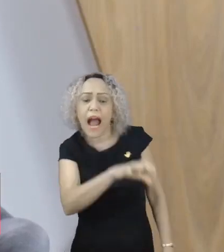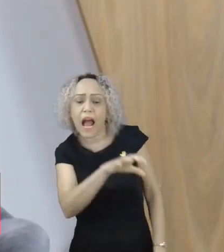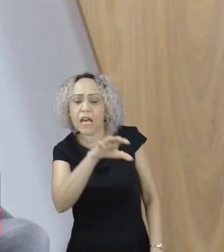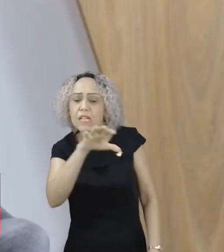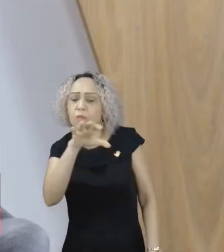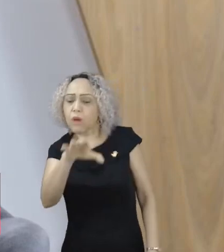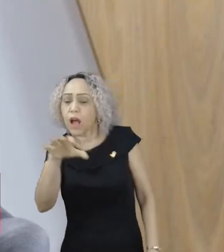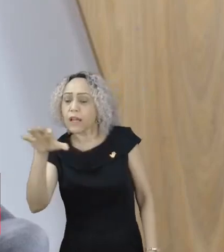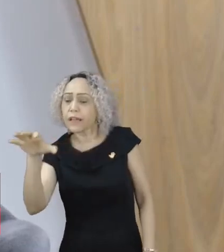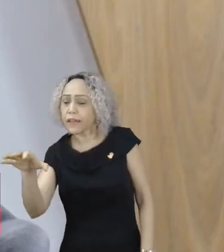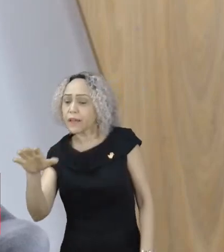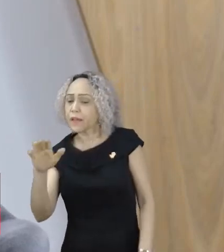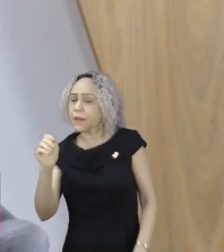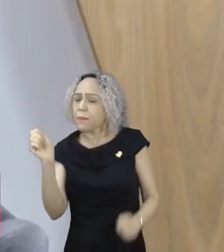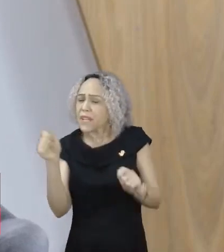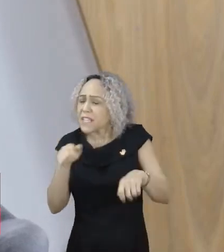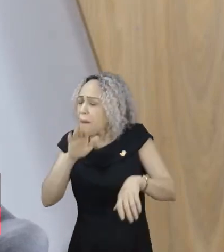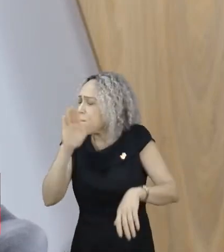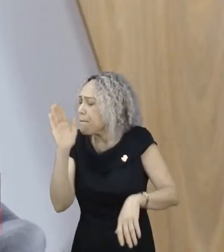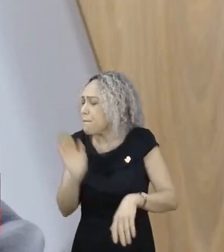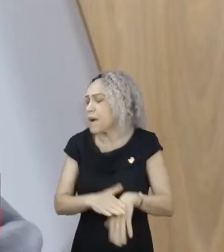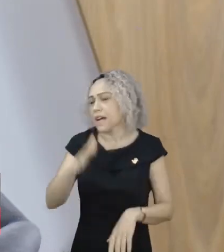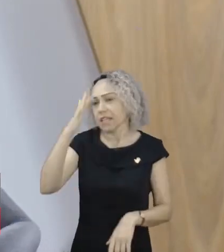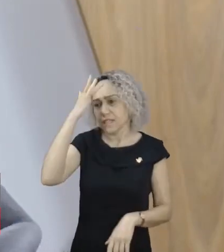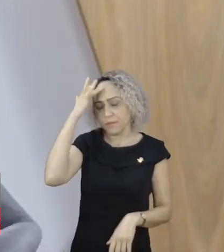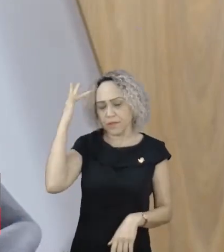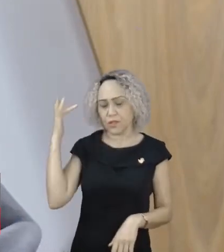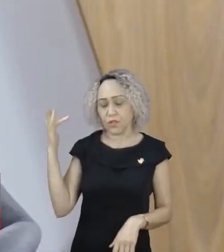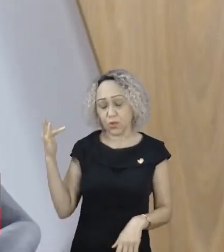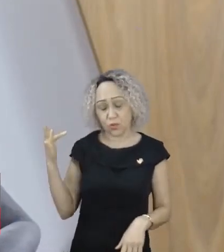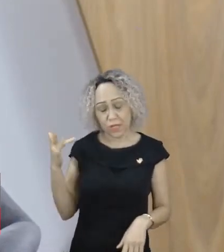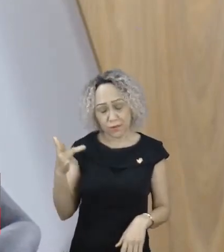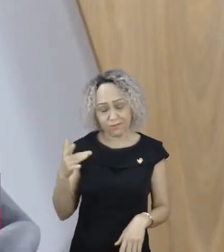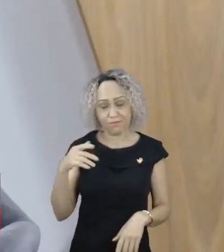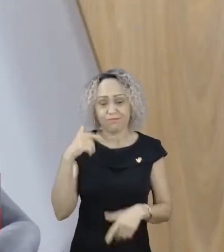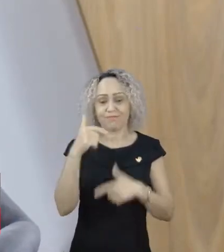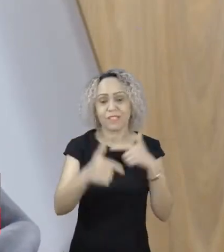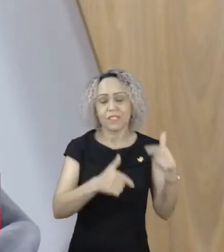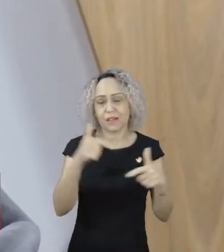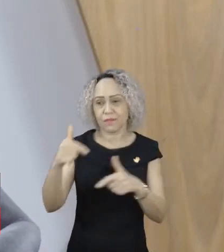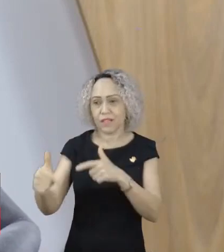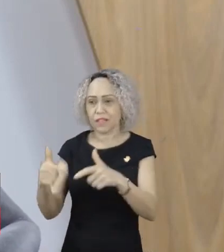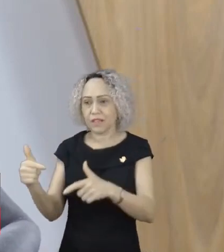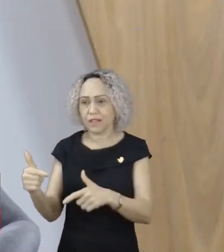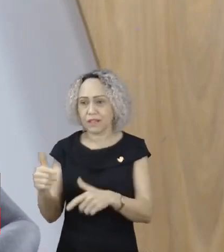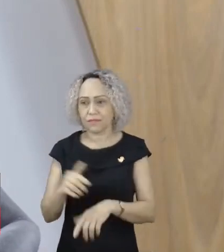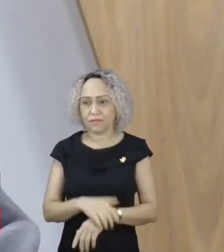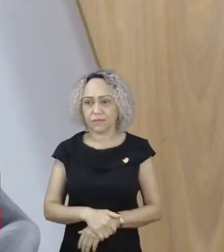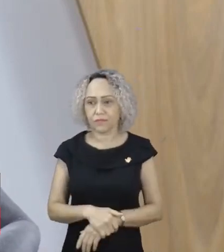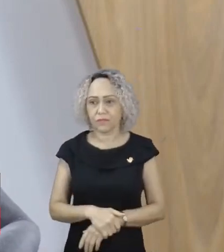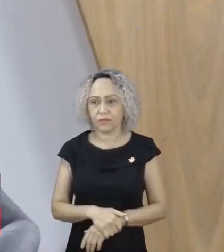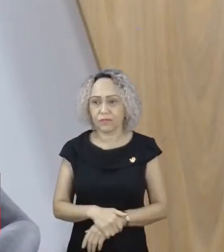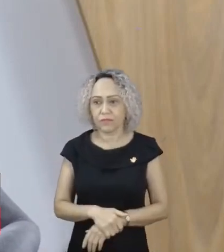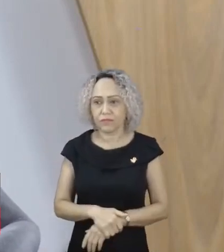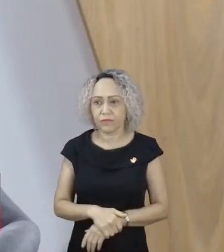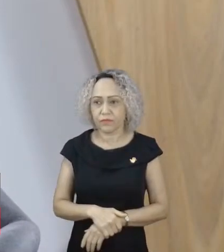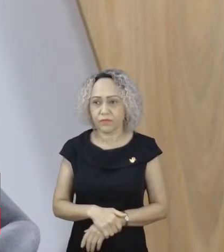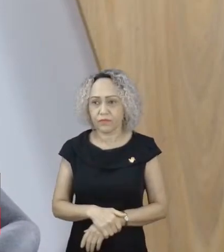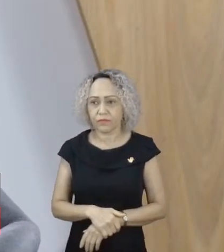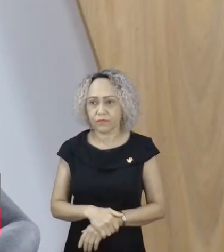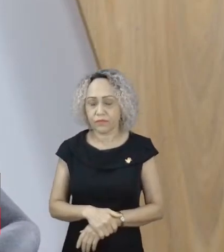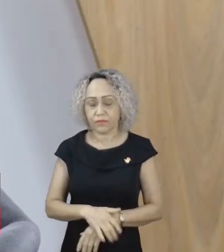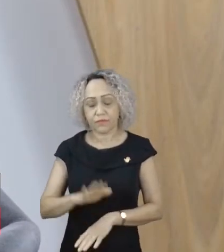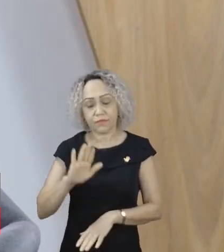chamada de excedente, para ver se tem previsão, mas realmente dessa carreira específica eu não tenho como Na verdade, nenhuma carreira agora eu vou ter esse número preciso, porque